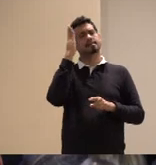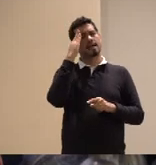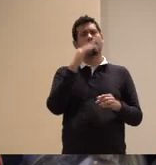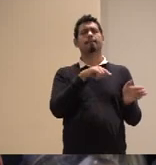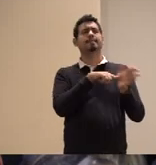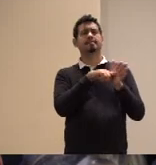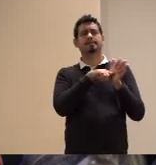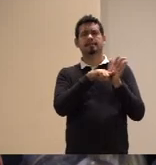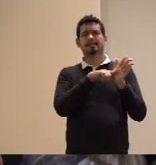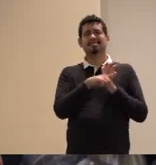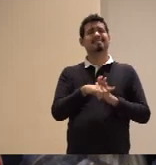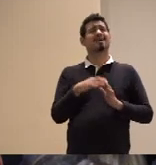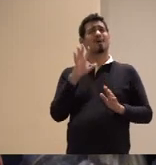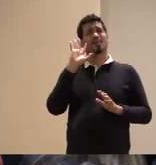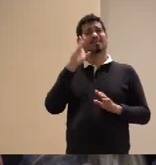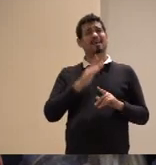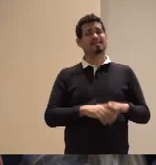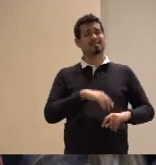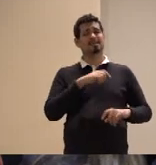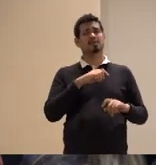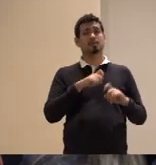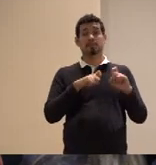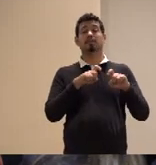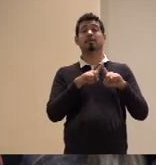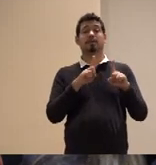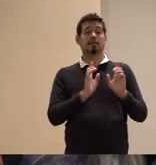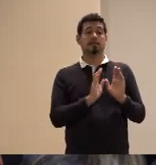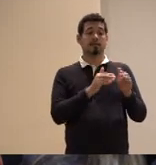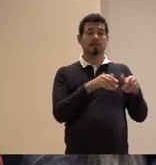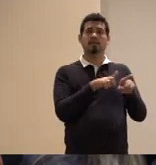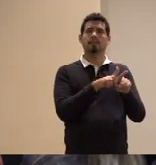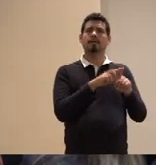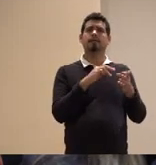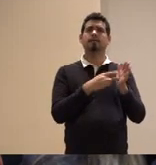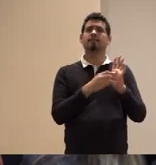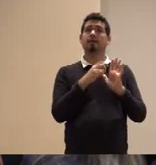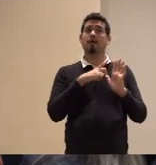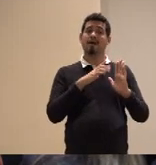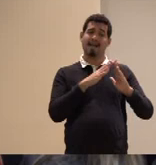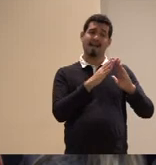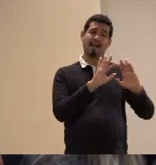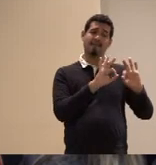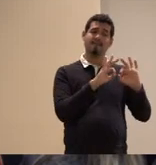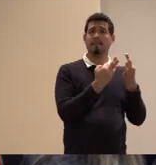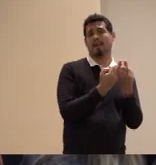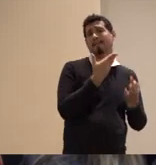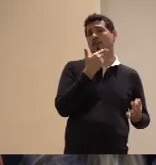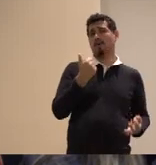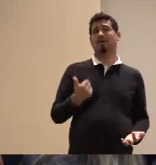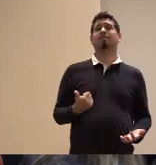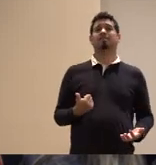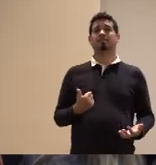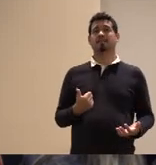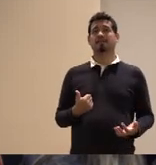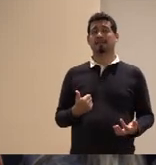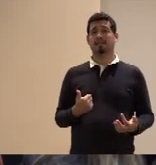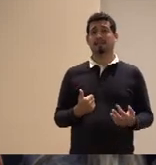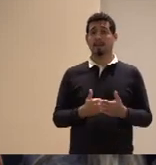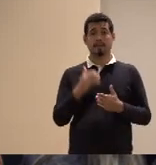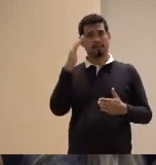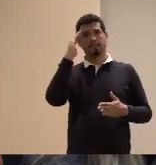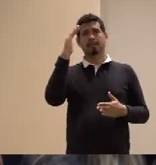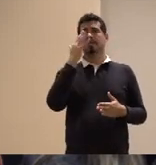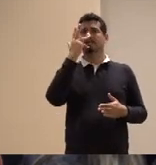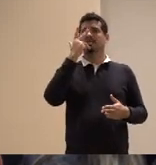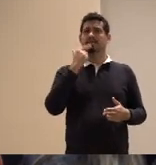pesquisas, estudos, que o acolhimento familiar é um ambiente mais adequado para todas as crianças, mas notadamente para